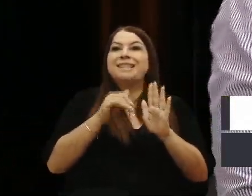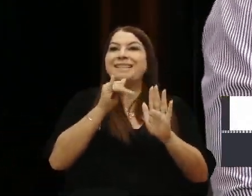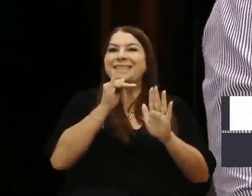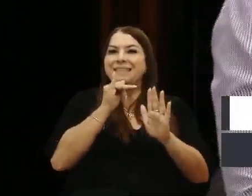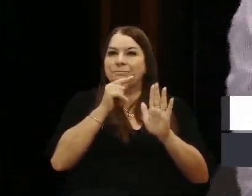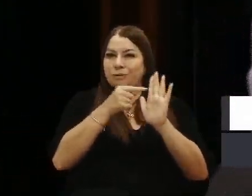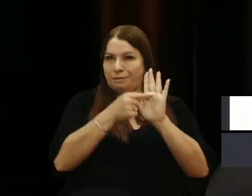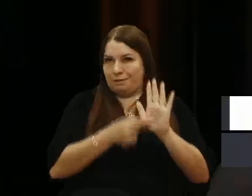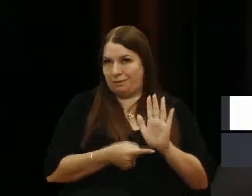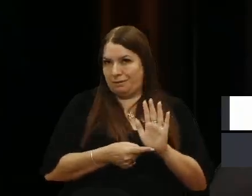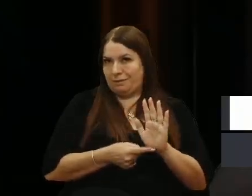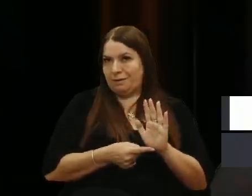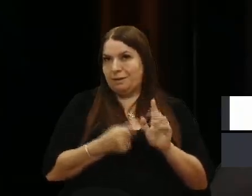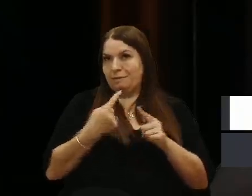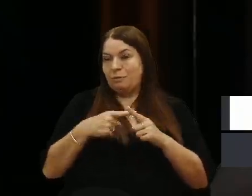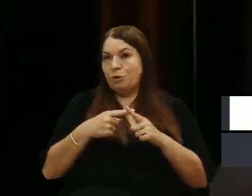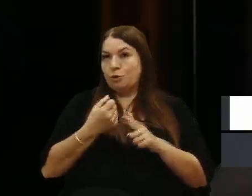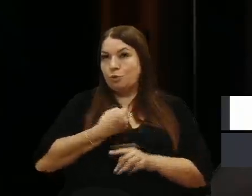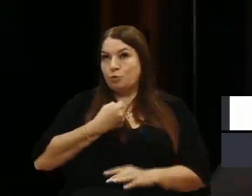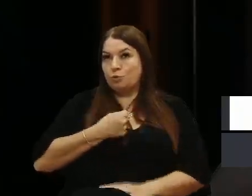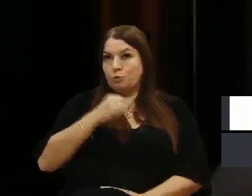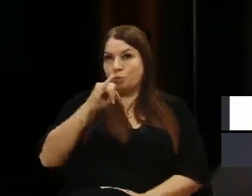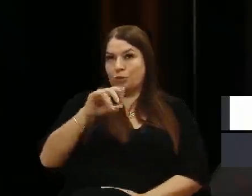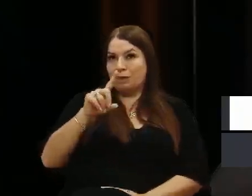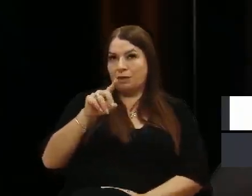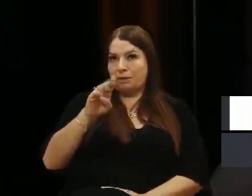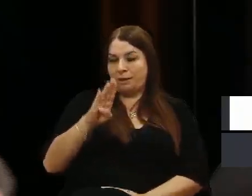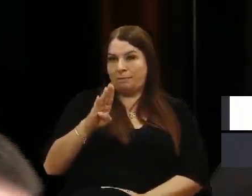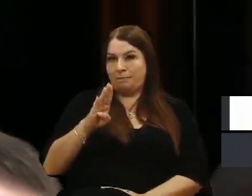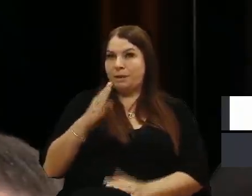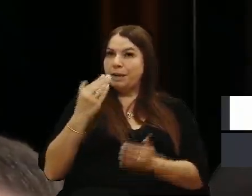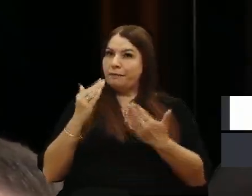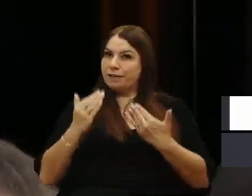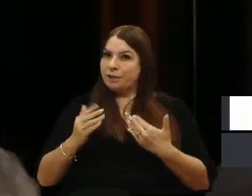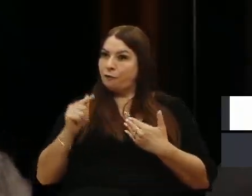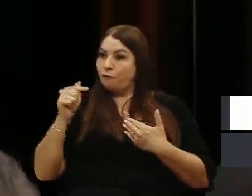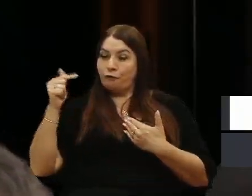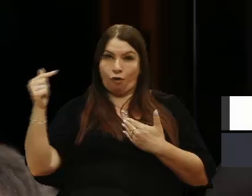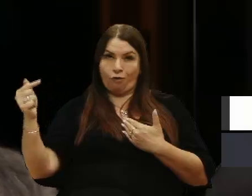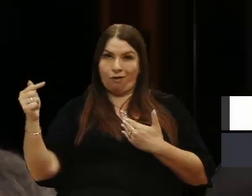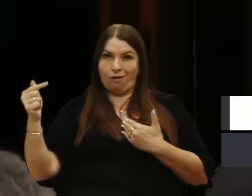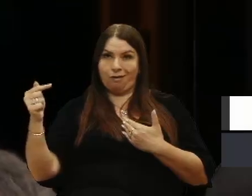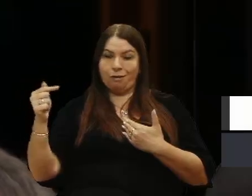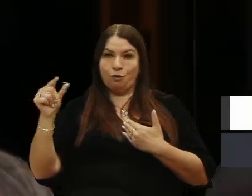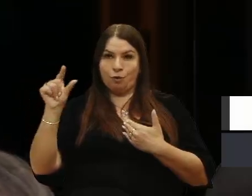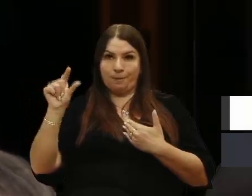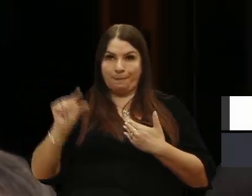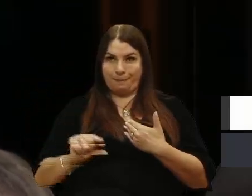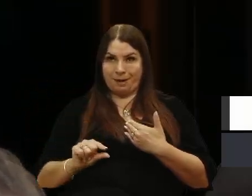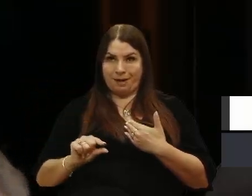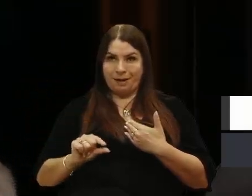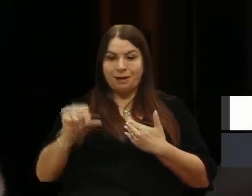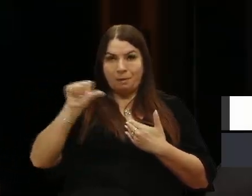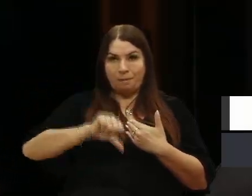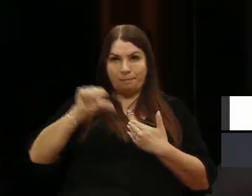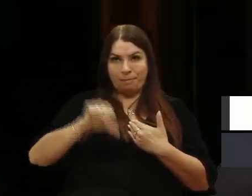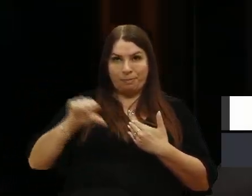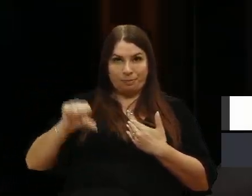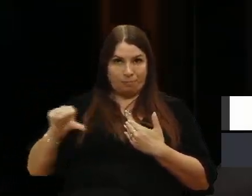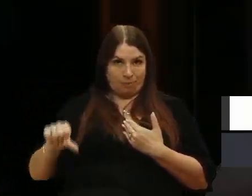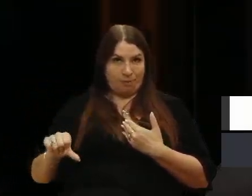exemplos porque para os índices do IDEB, para as avaliações externas, quanto menos